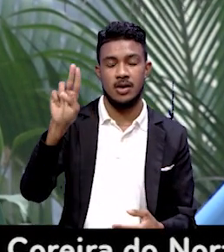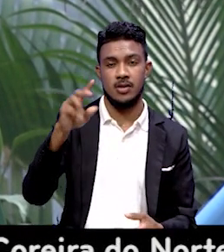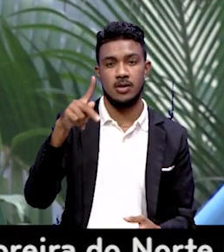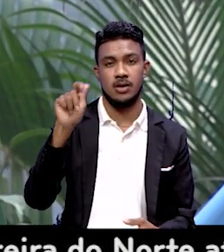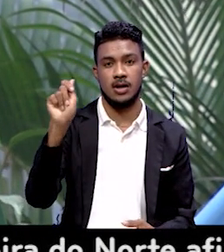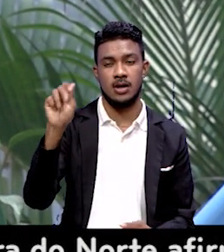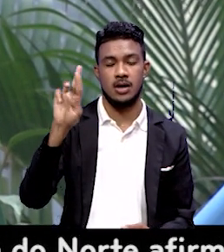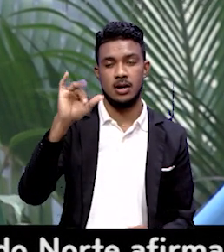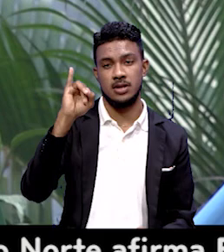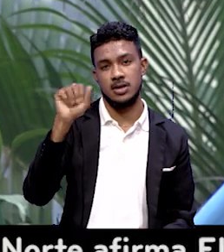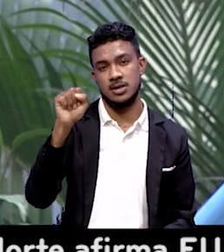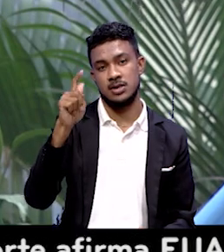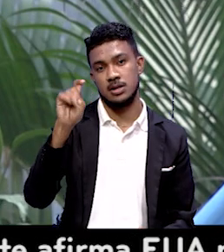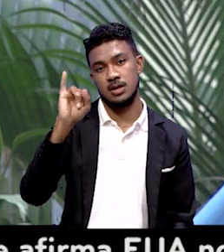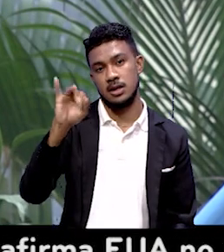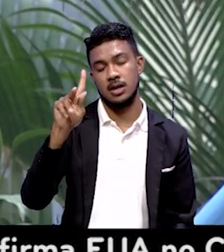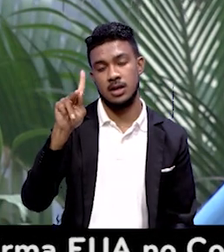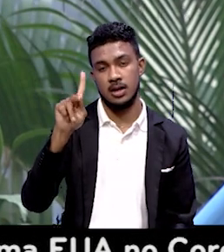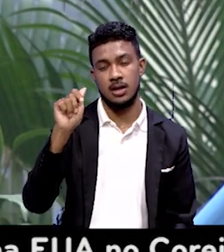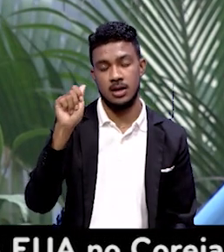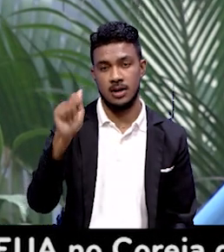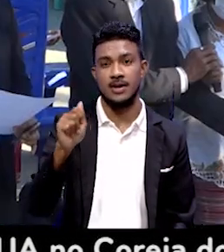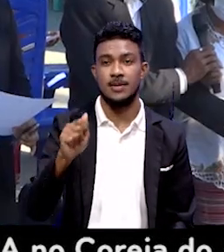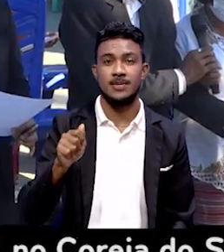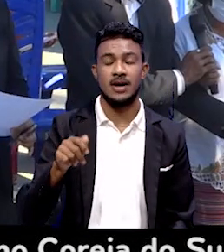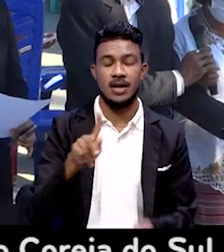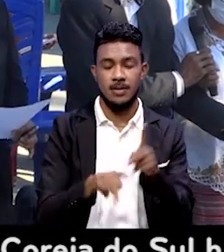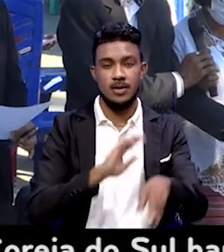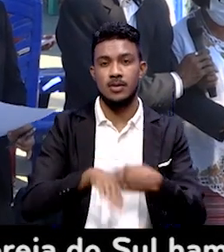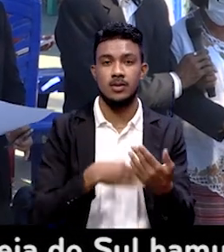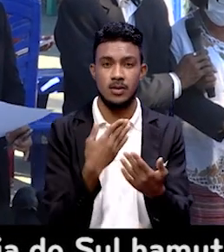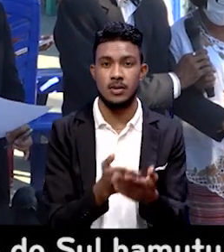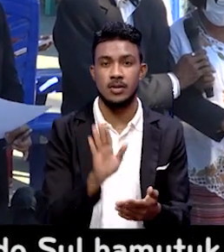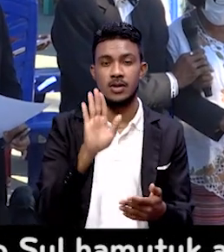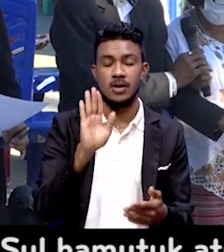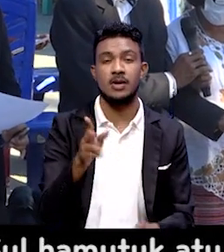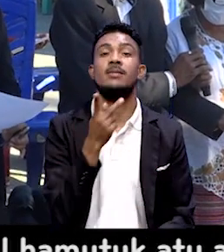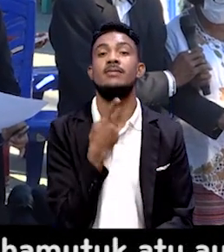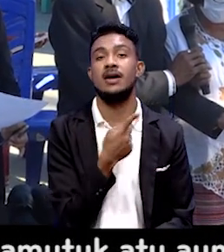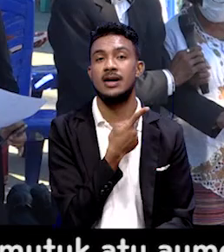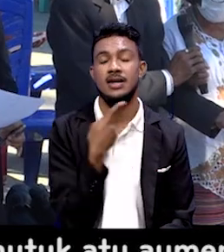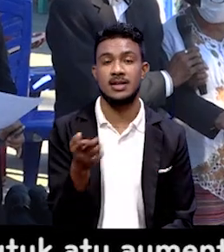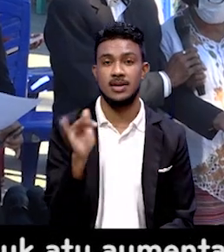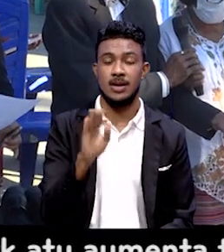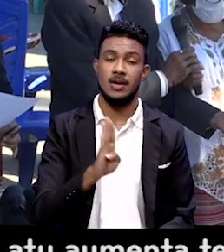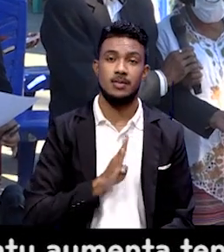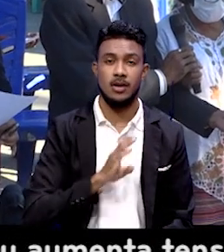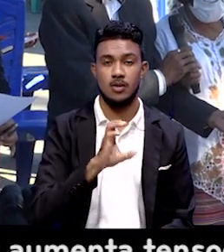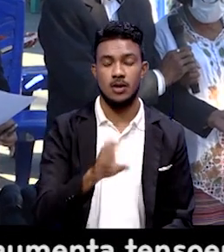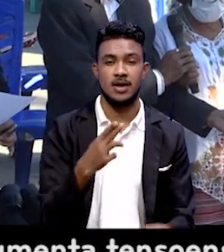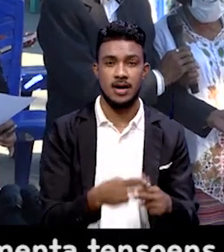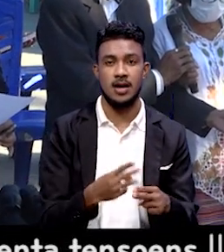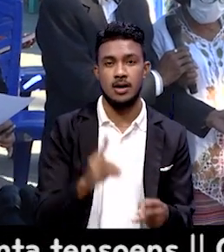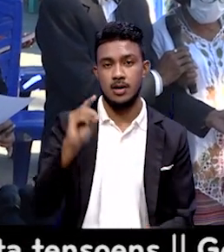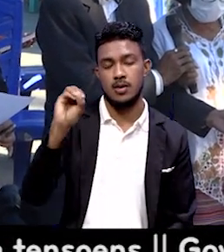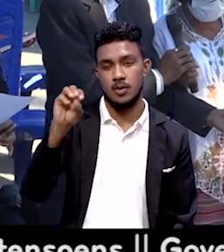Eucaristia, Macuemata, Mohum, Mores, Saraninian. Padre Paróquia Sagrado Coração de Jesus Becora, Domingos da Silva